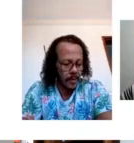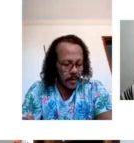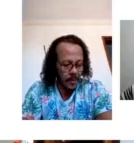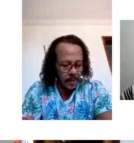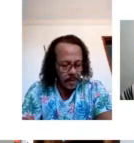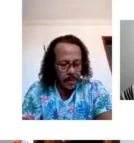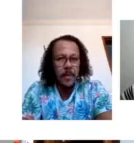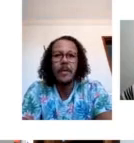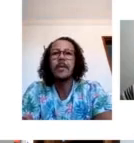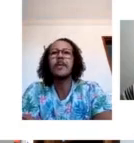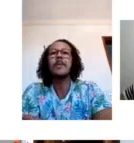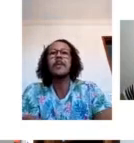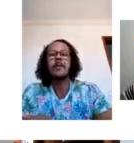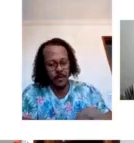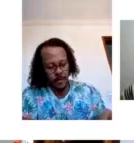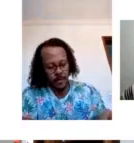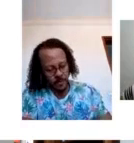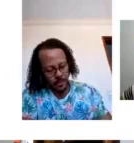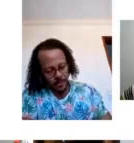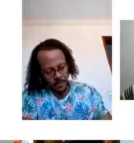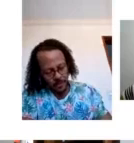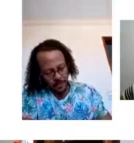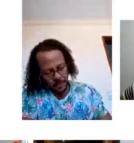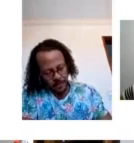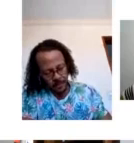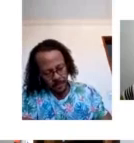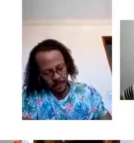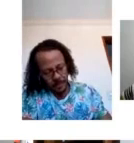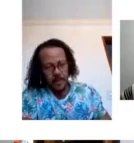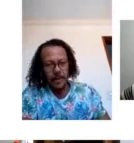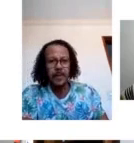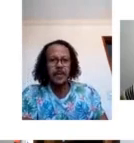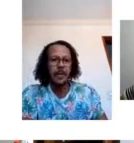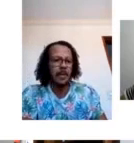muitas vezes a gente não tem ali ainda aquele discernimento do que realmente é